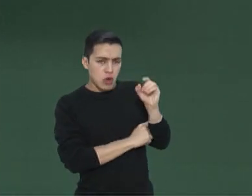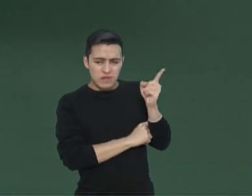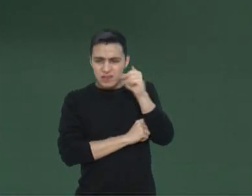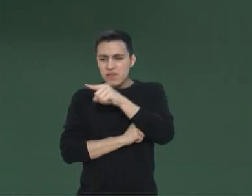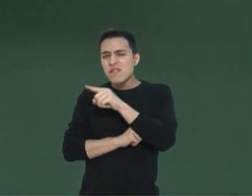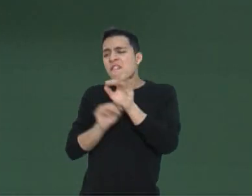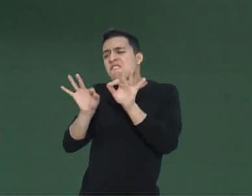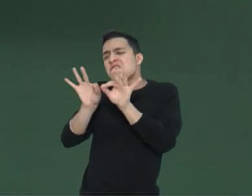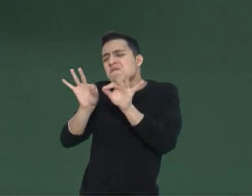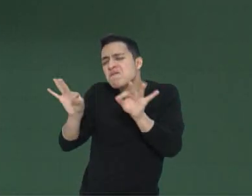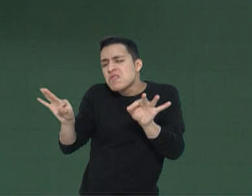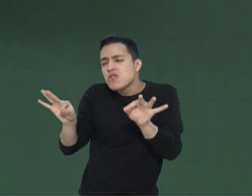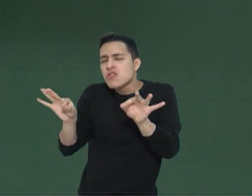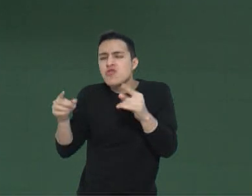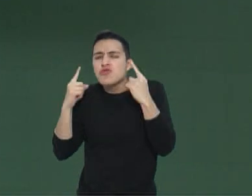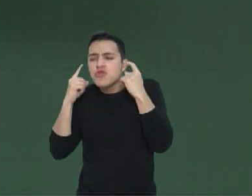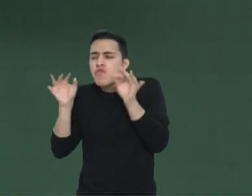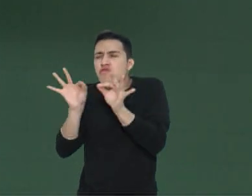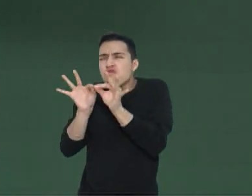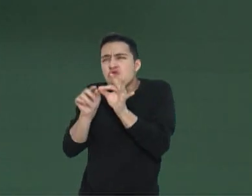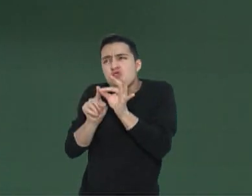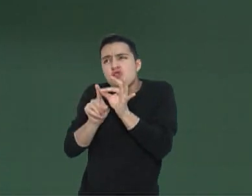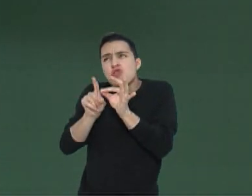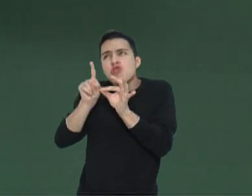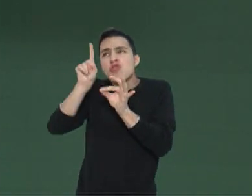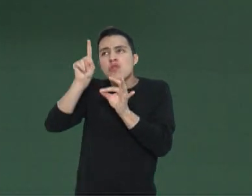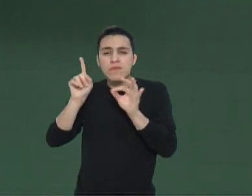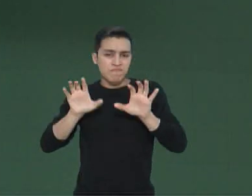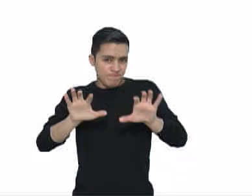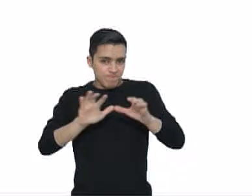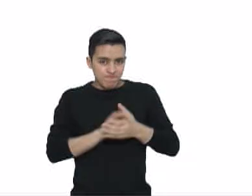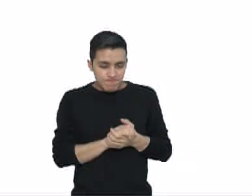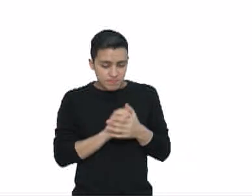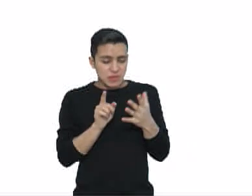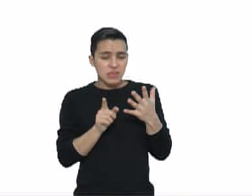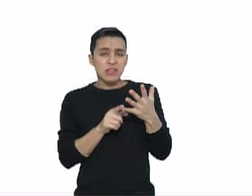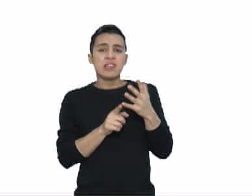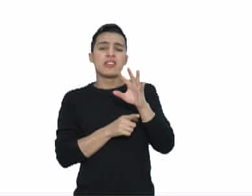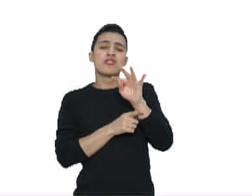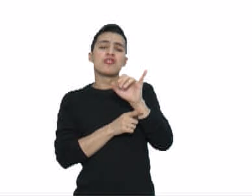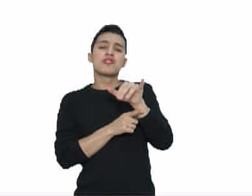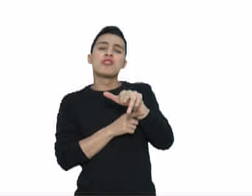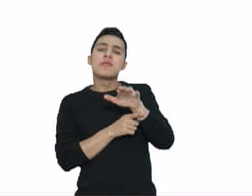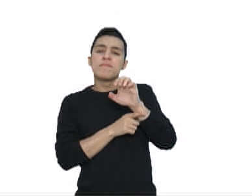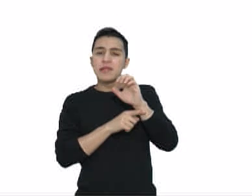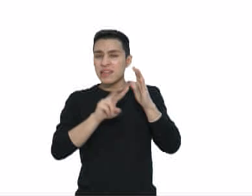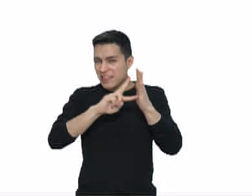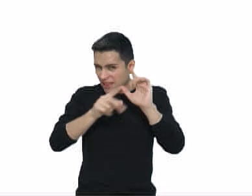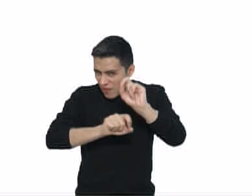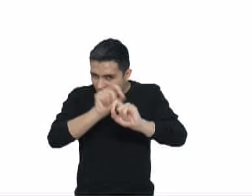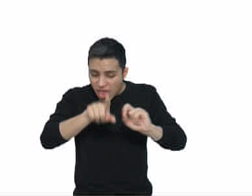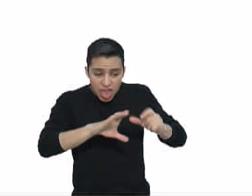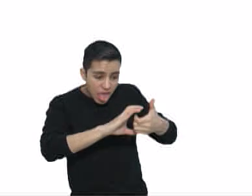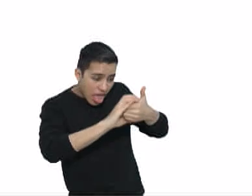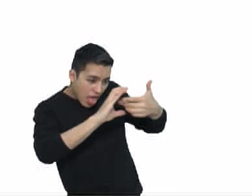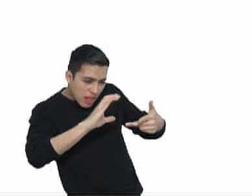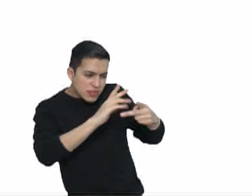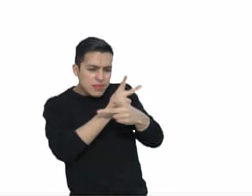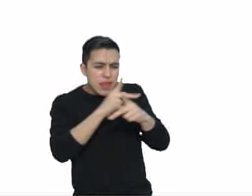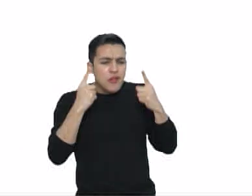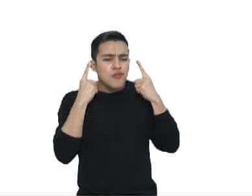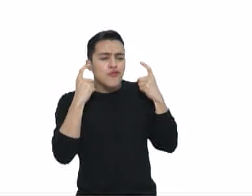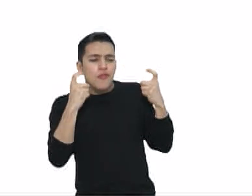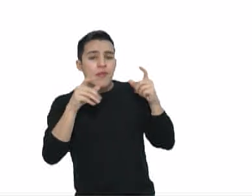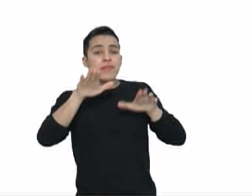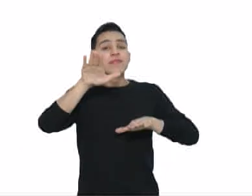é fino, se ele é agudo. E timbre vai dizer das características desse som,